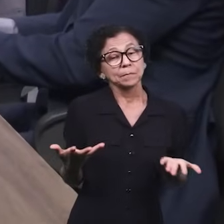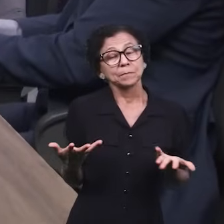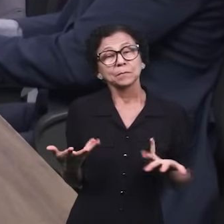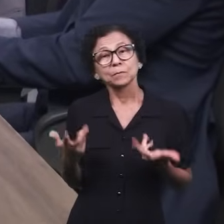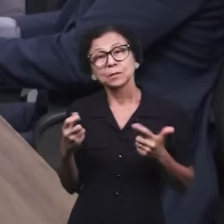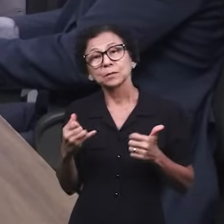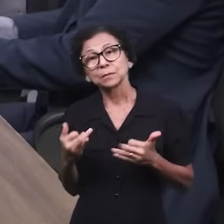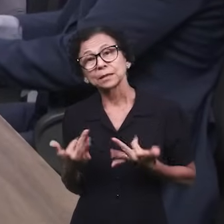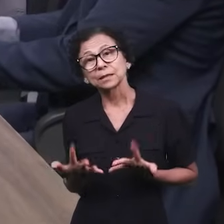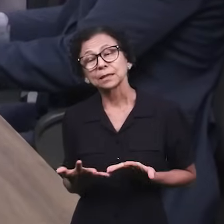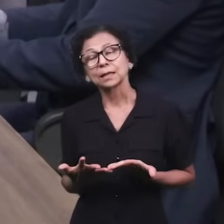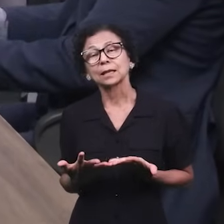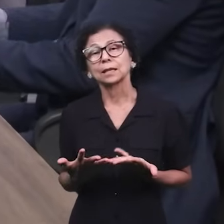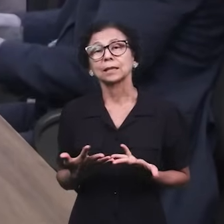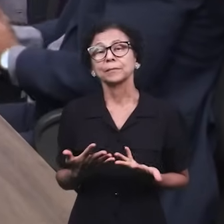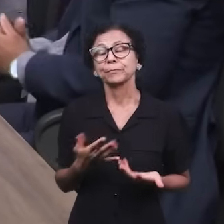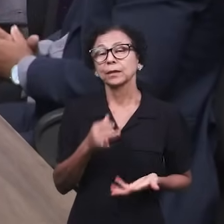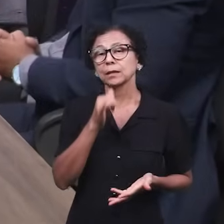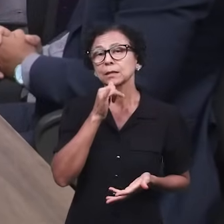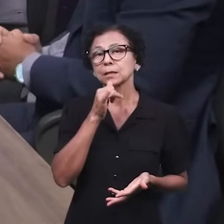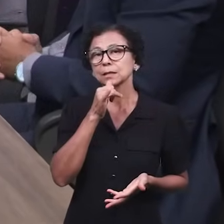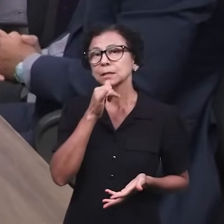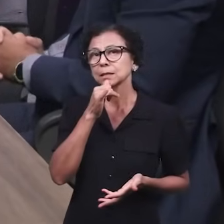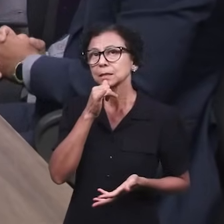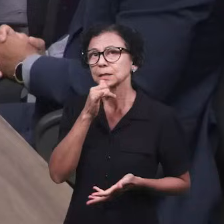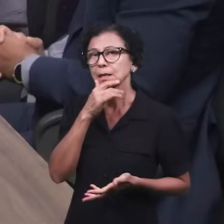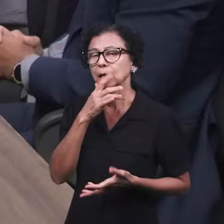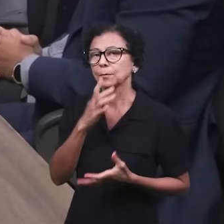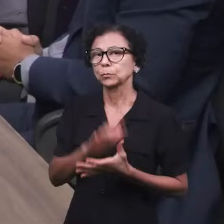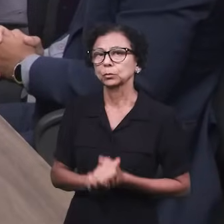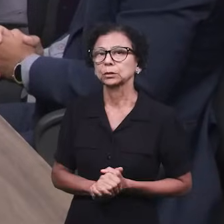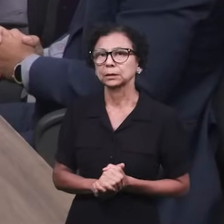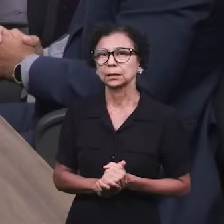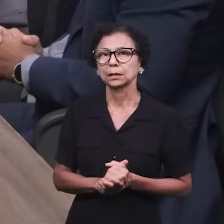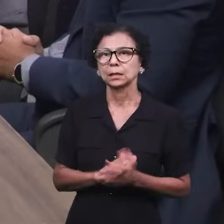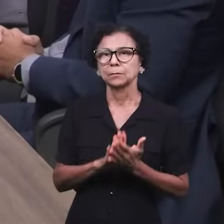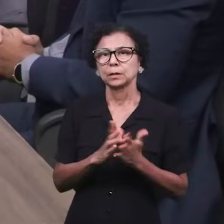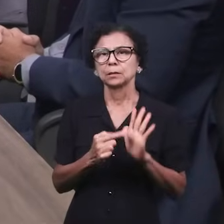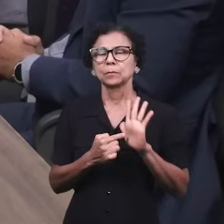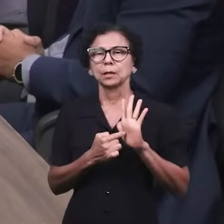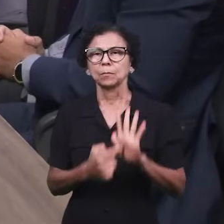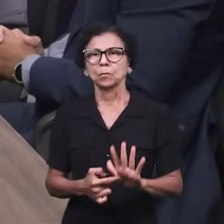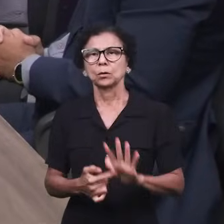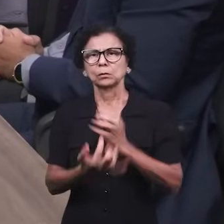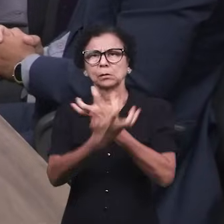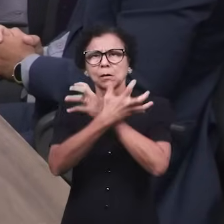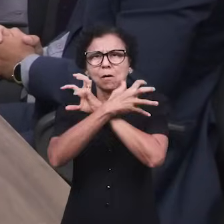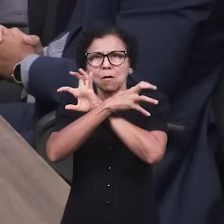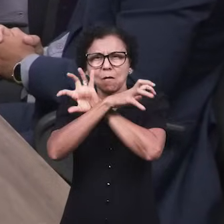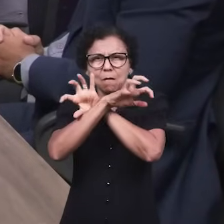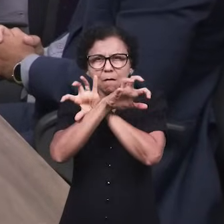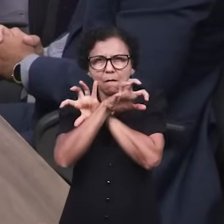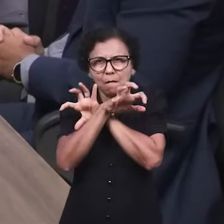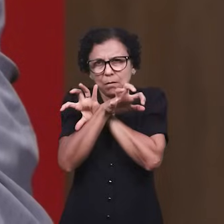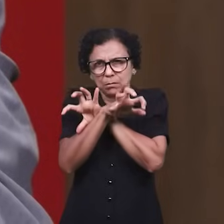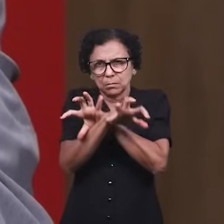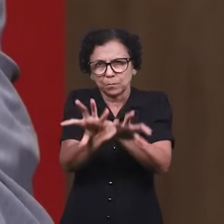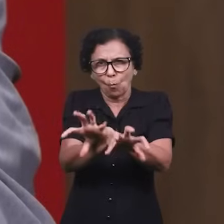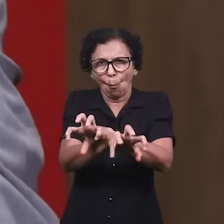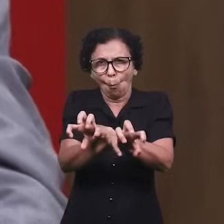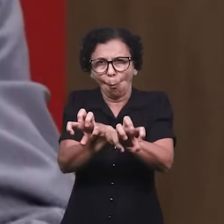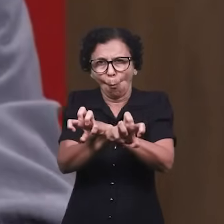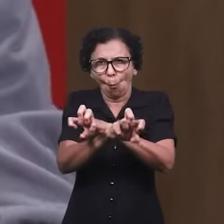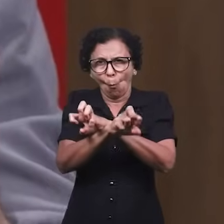são explicadas, né, por causas naturais, né? Por exemplo, você tem o Vale dos Ossos Secos. Ossos